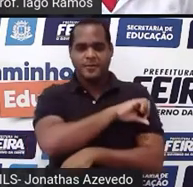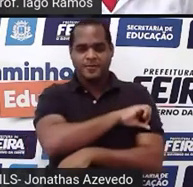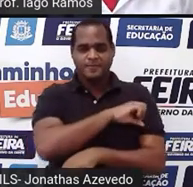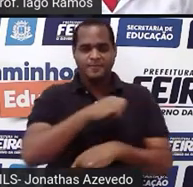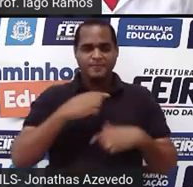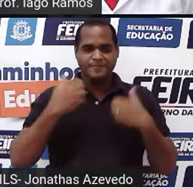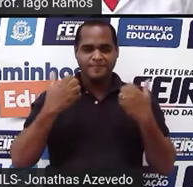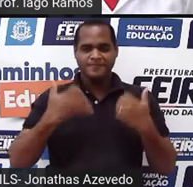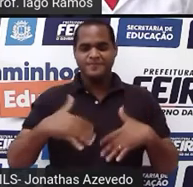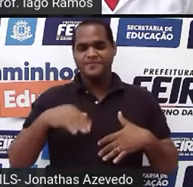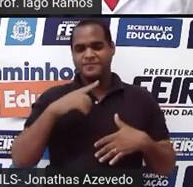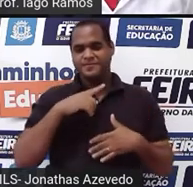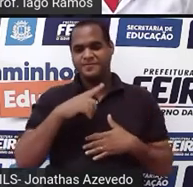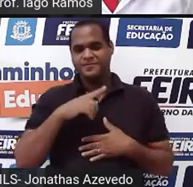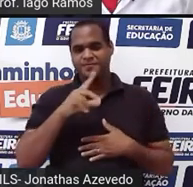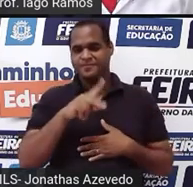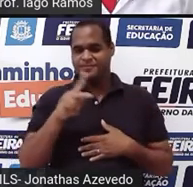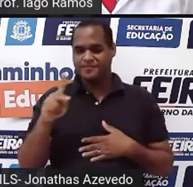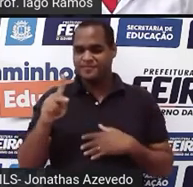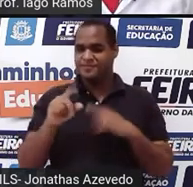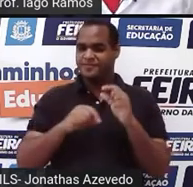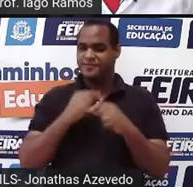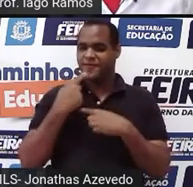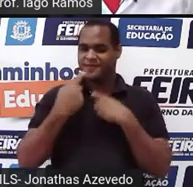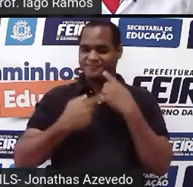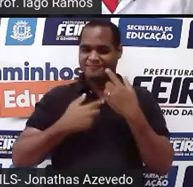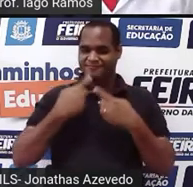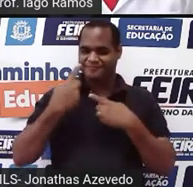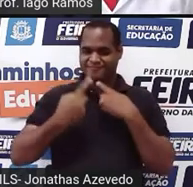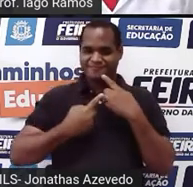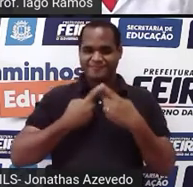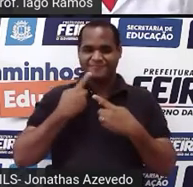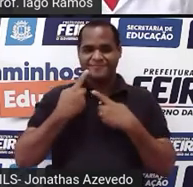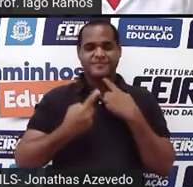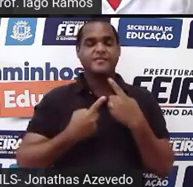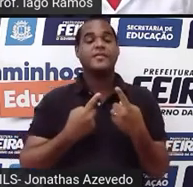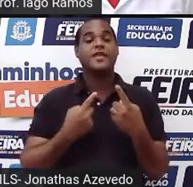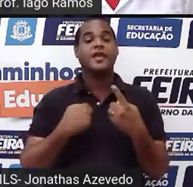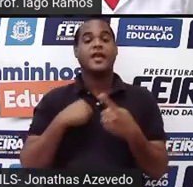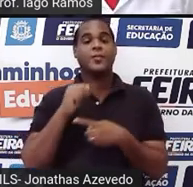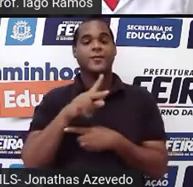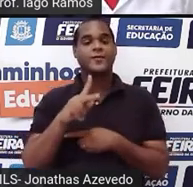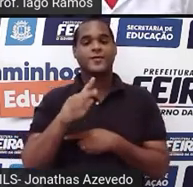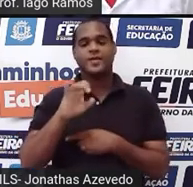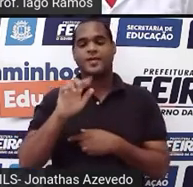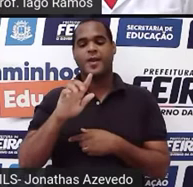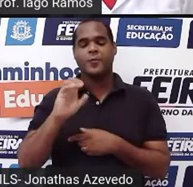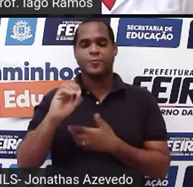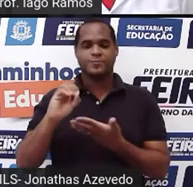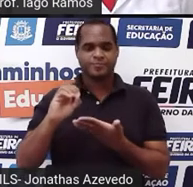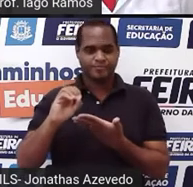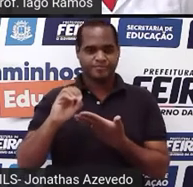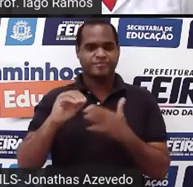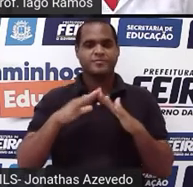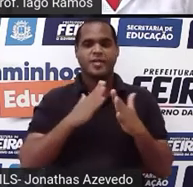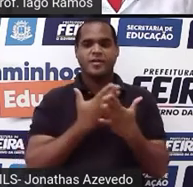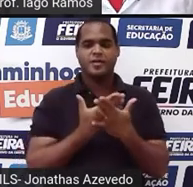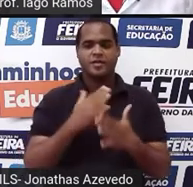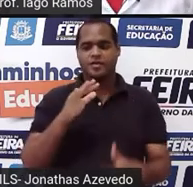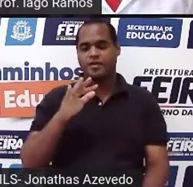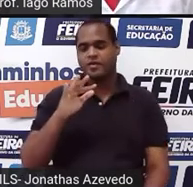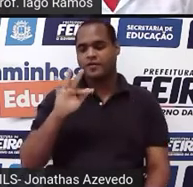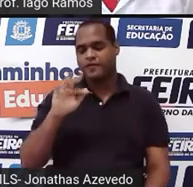E esse professor falastrão aqui é o professor Iago Ramos, vem lá da escola